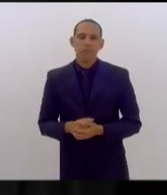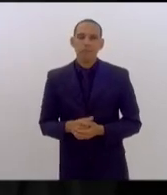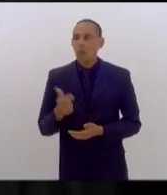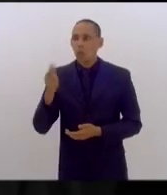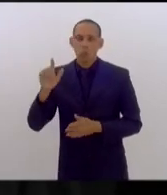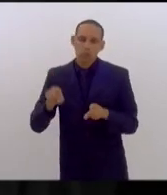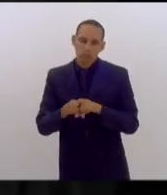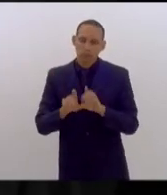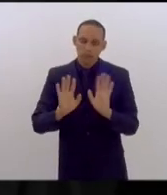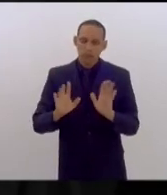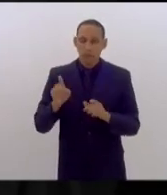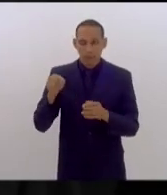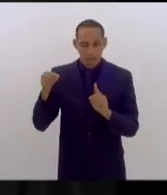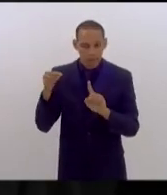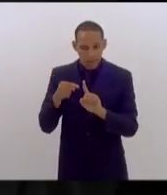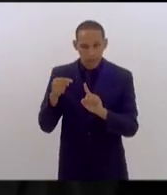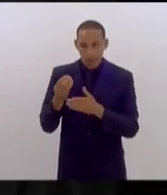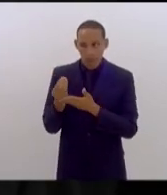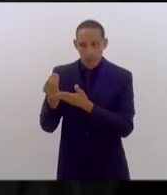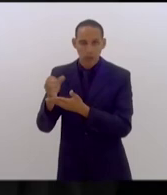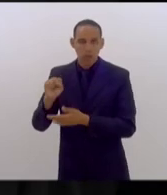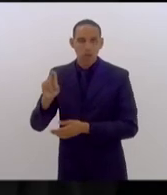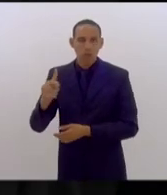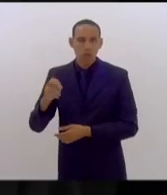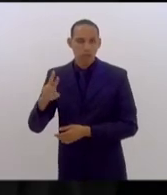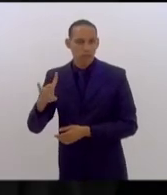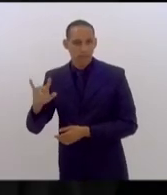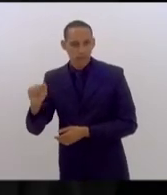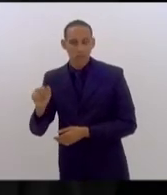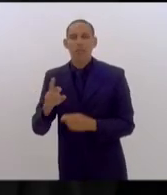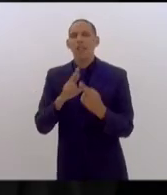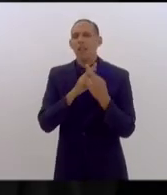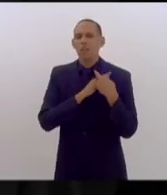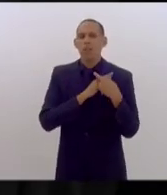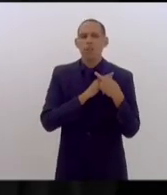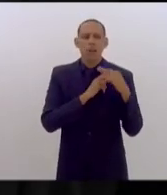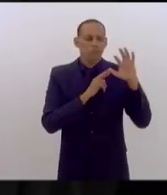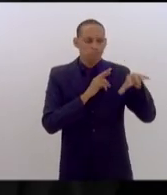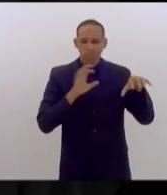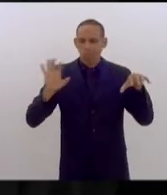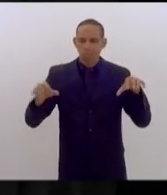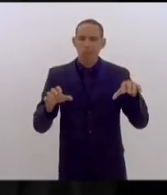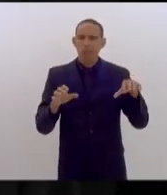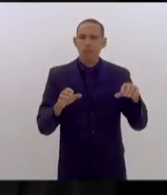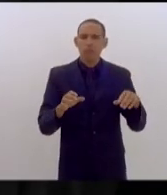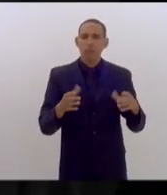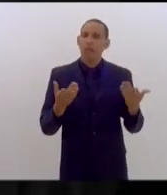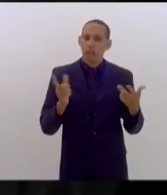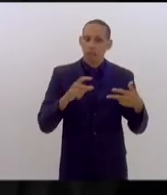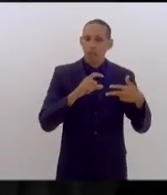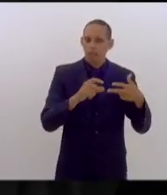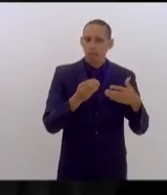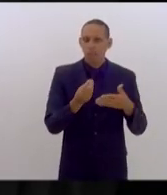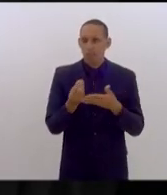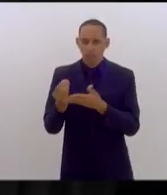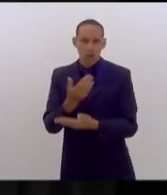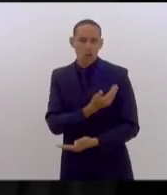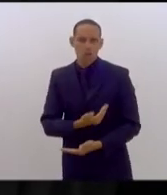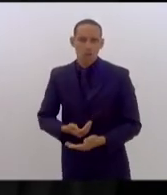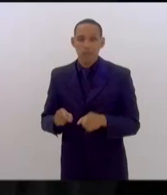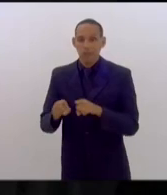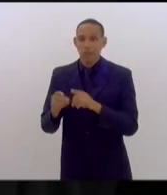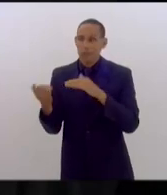por responsabilidade das partes envolvidas tanto poder concedente tanta